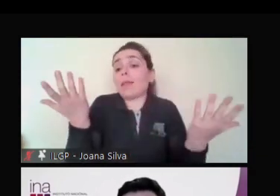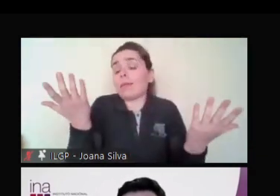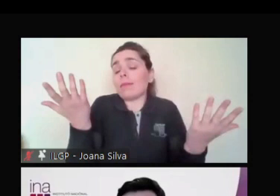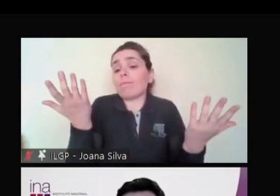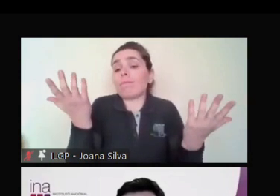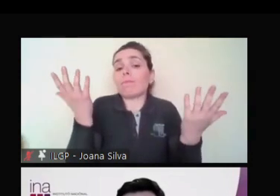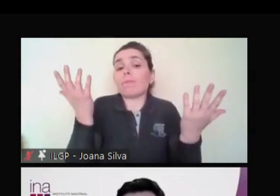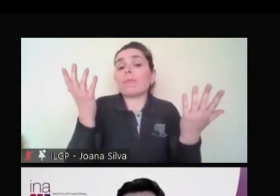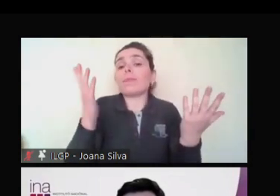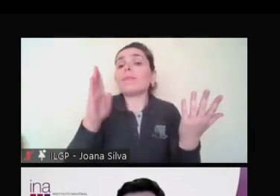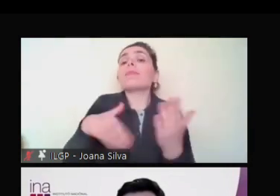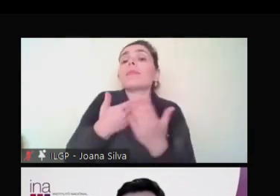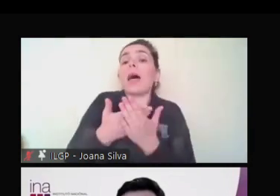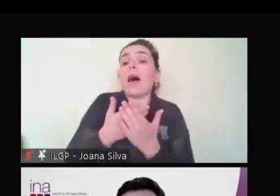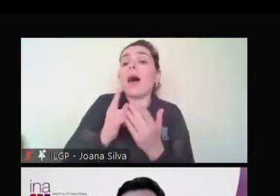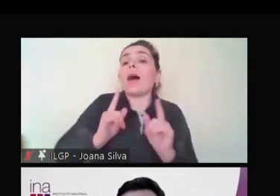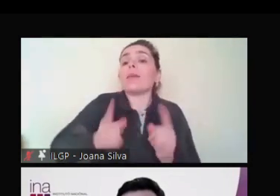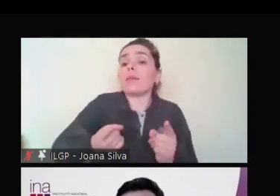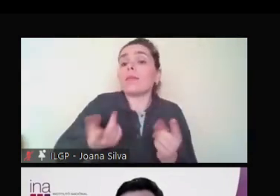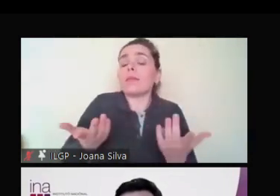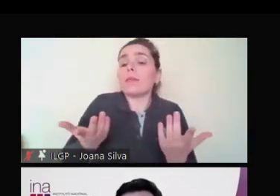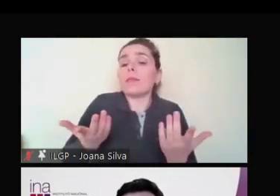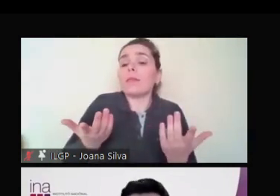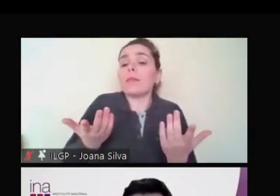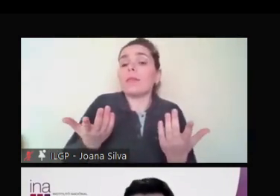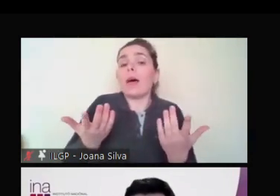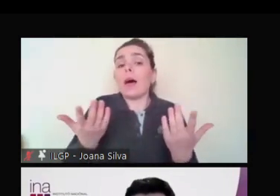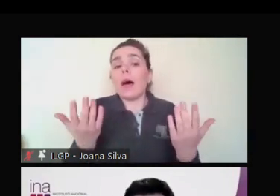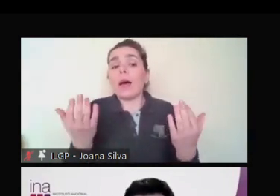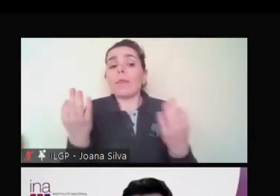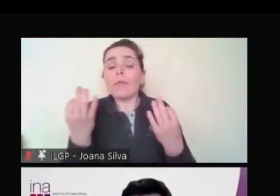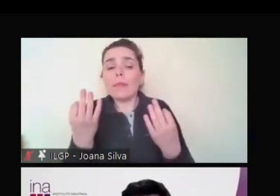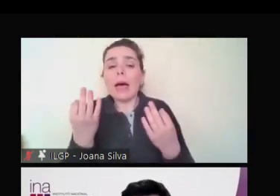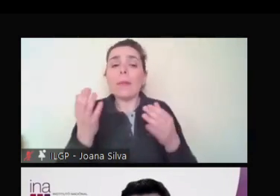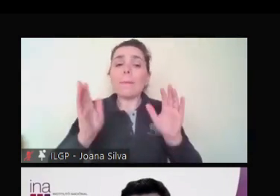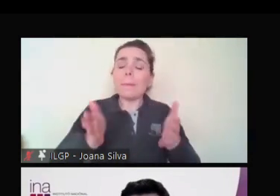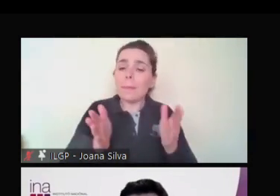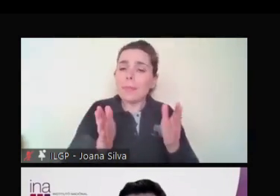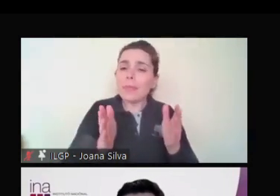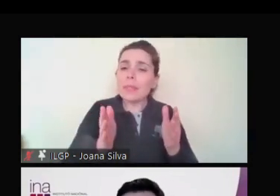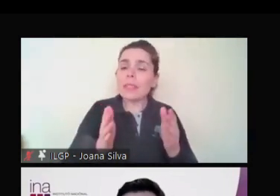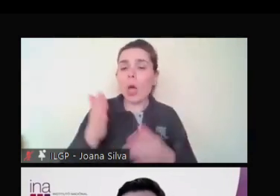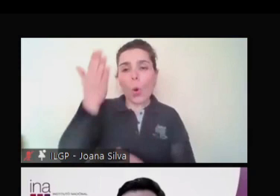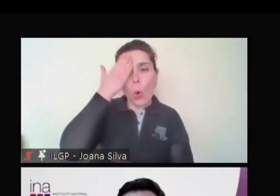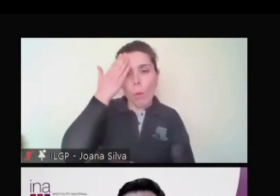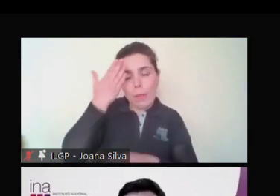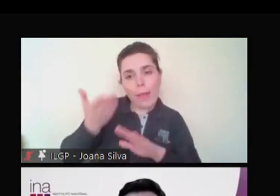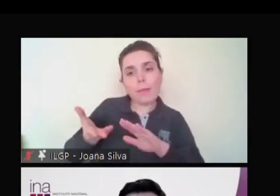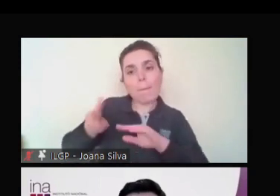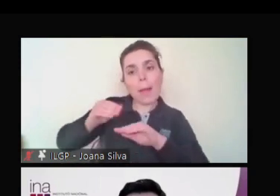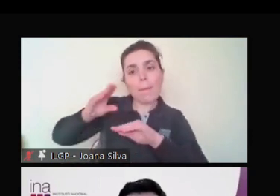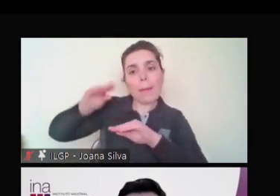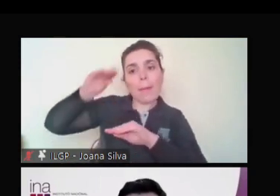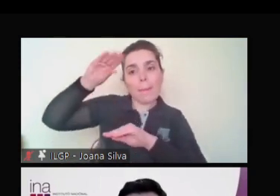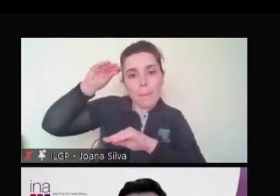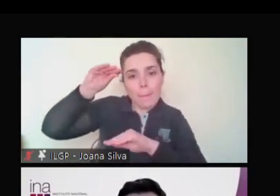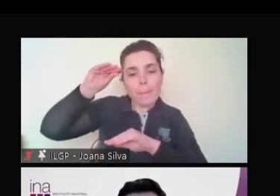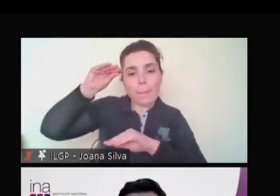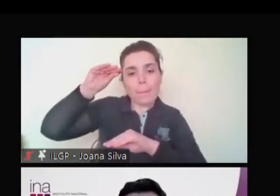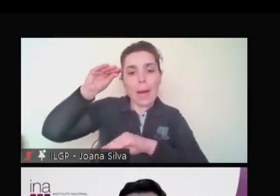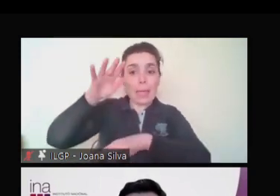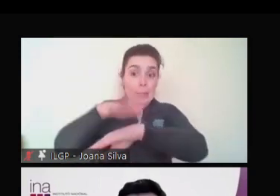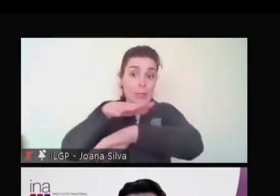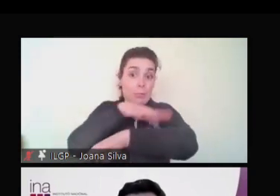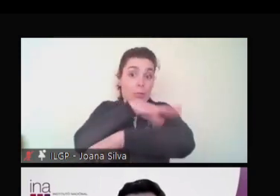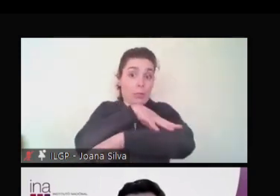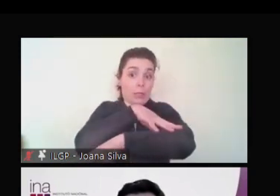tem trazido, dizia a evidência, a necessidade de termos mais competência interna da administração para